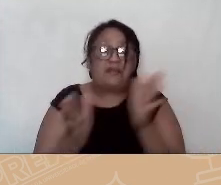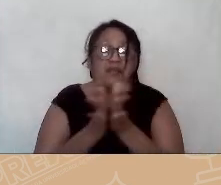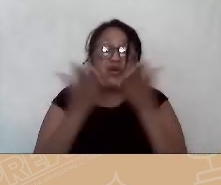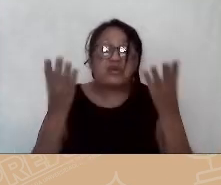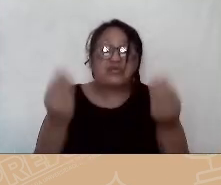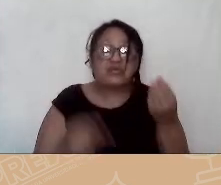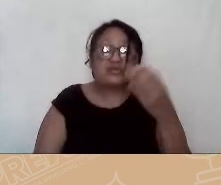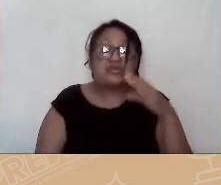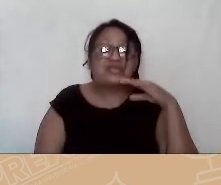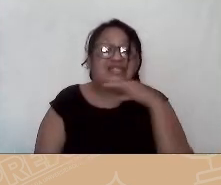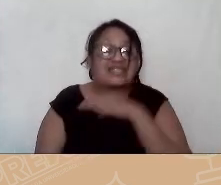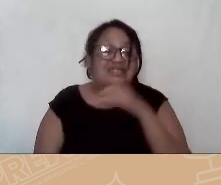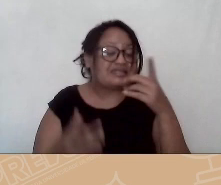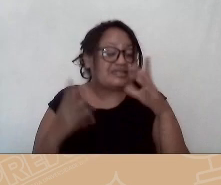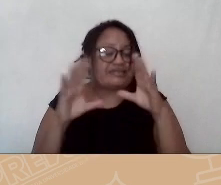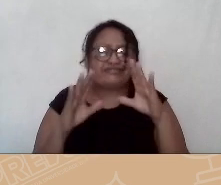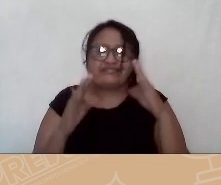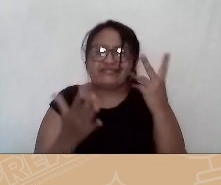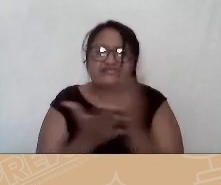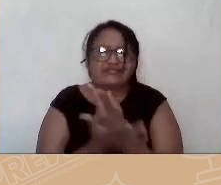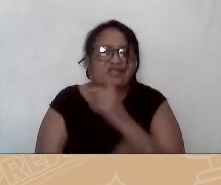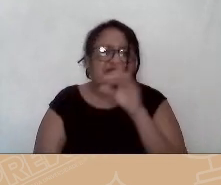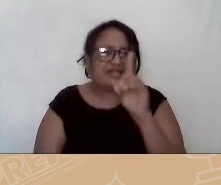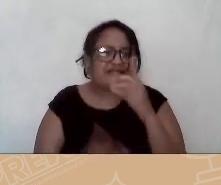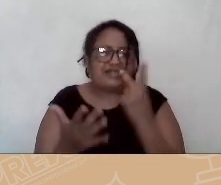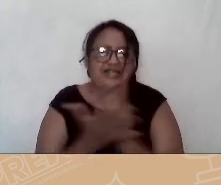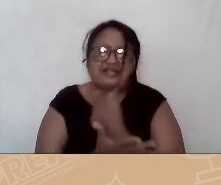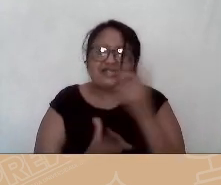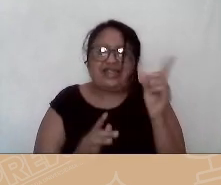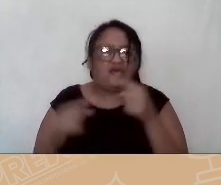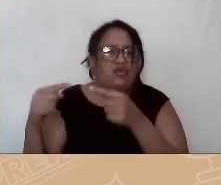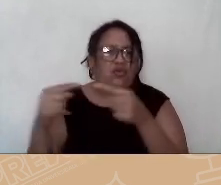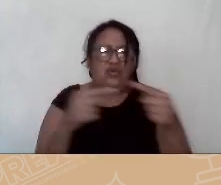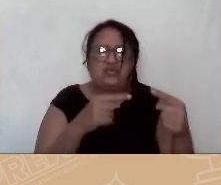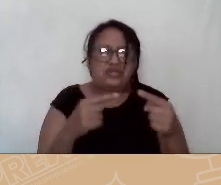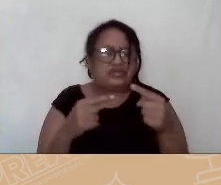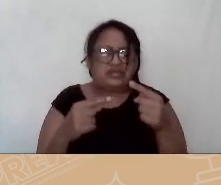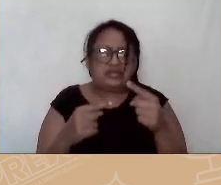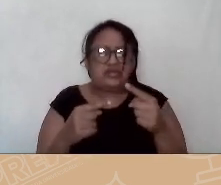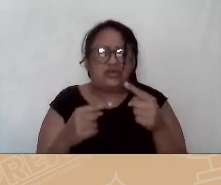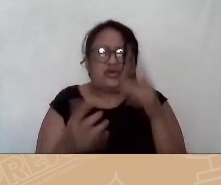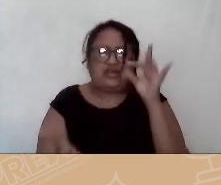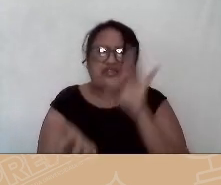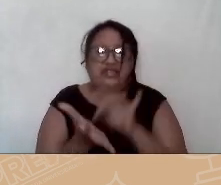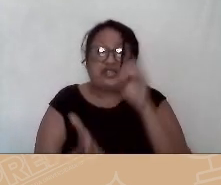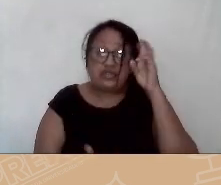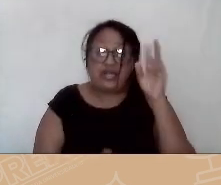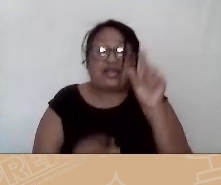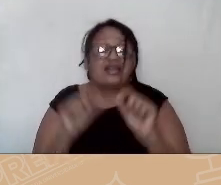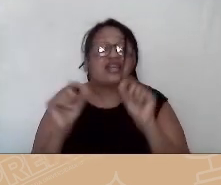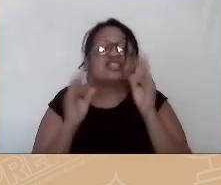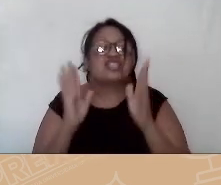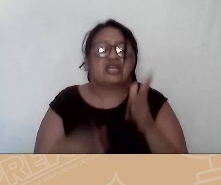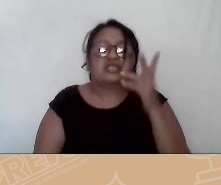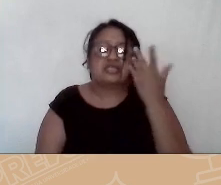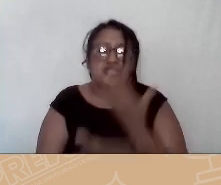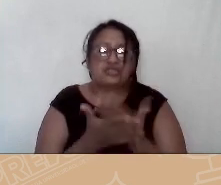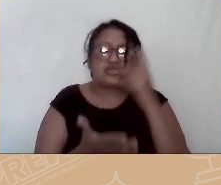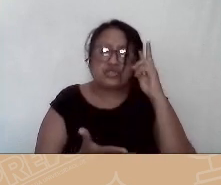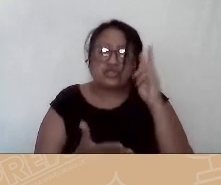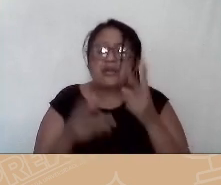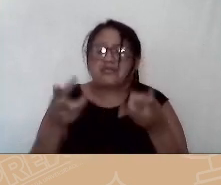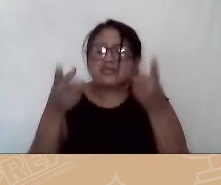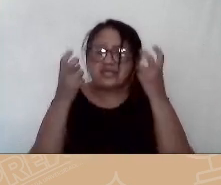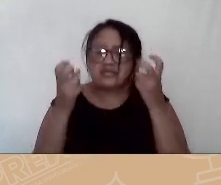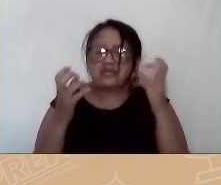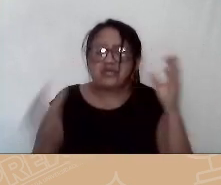totalmente errada não condiz com a realidade histórica vocês que estudaram a história já perceberam isso de imediato vamos para